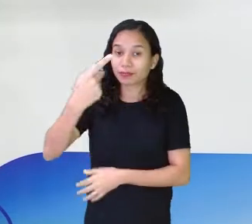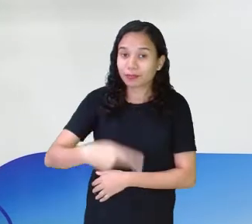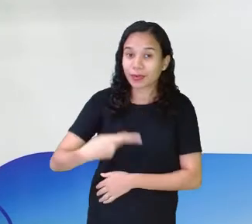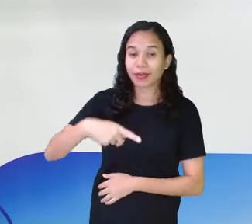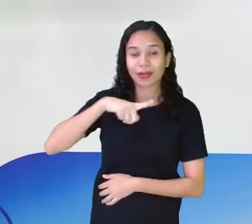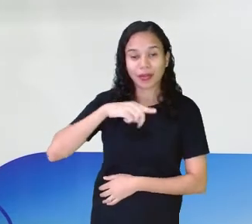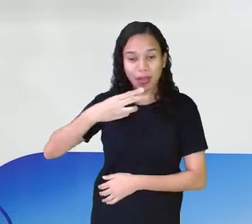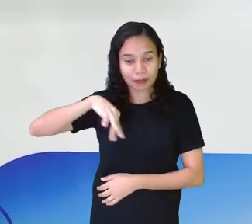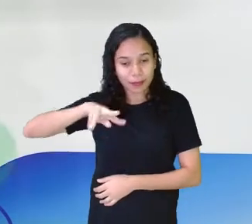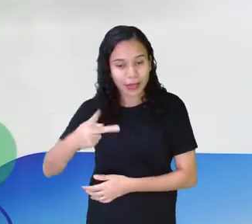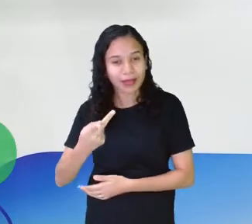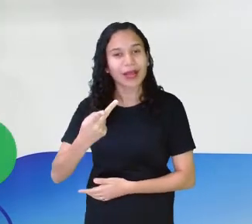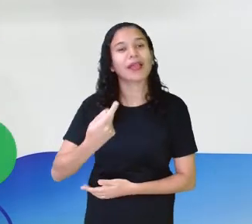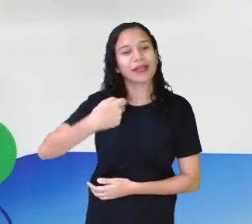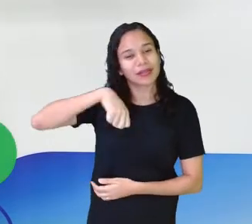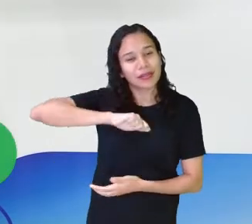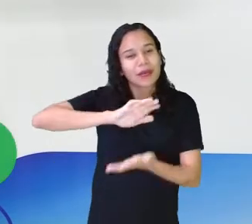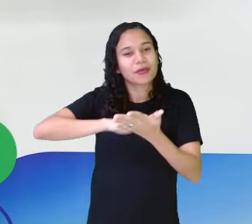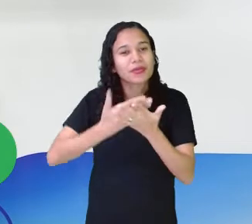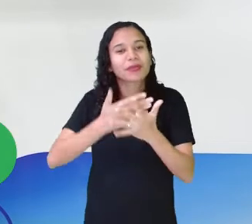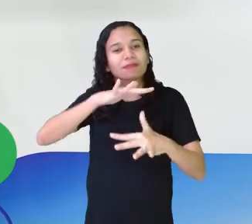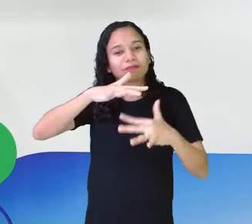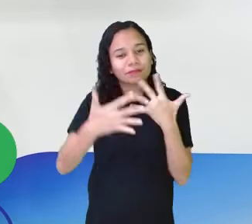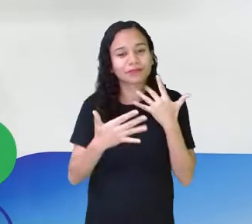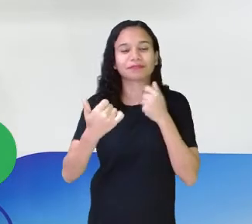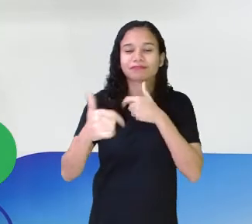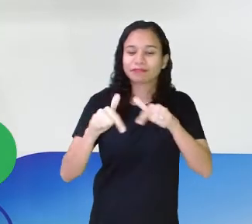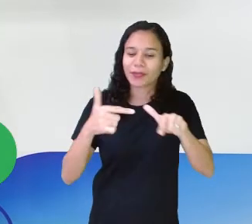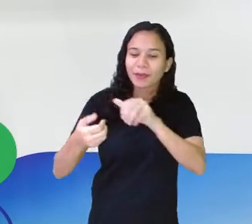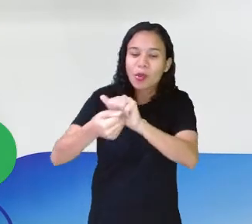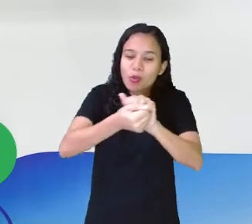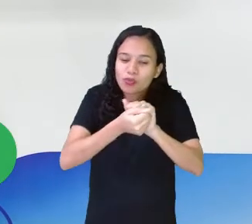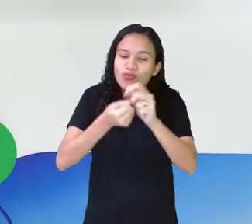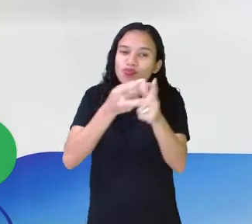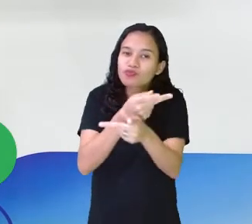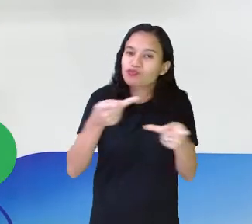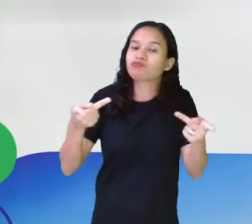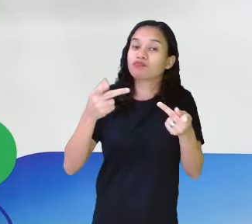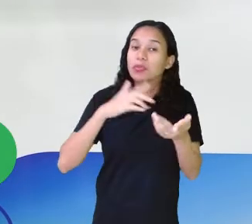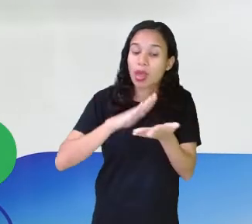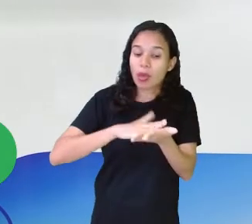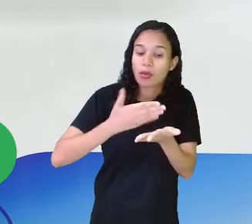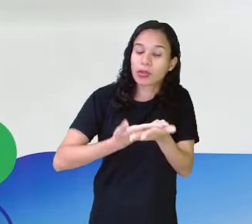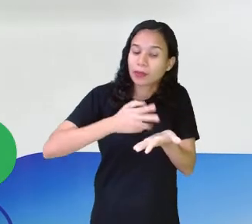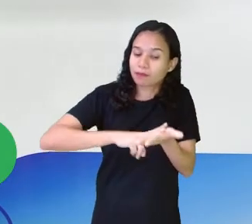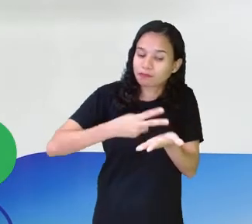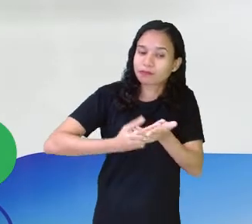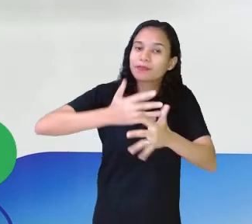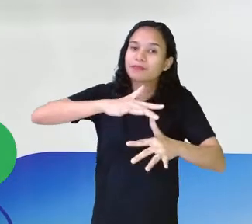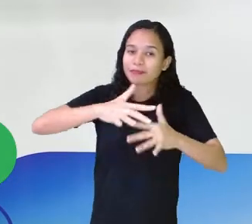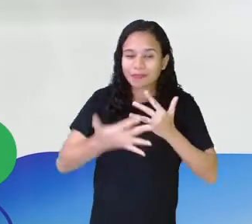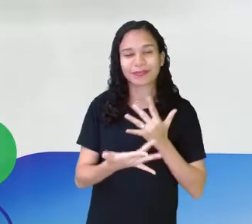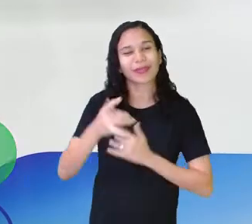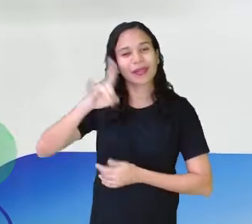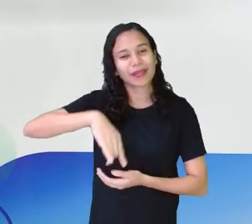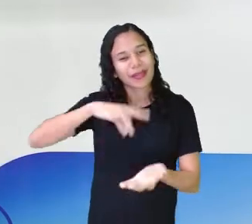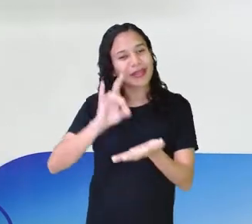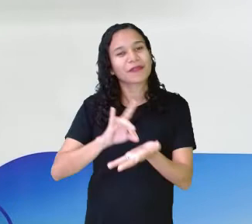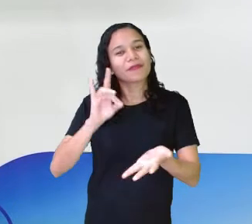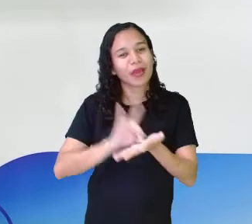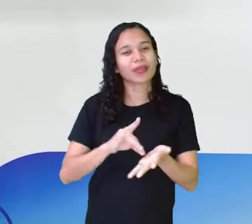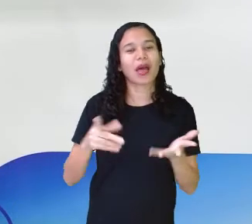Recife, Maria Helena está aqui fazendo um trabalho excelente, né? O trabalho da interpretação de Libras, esse trabalho que é